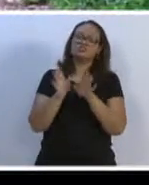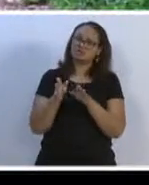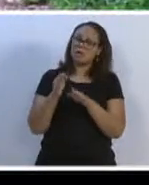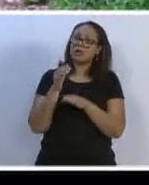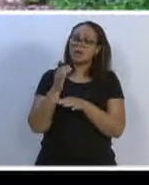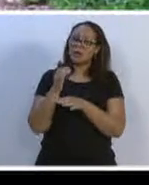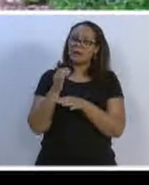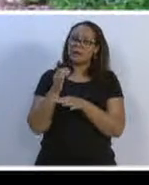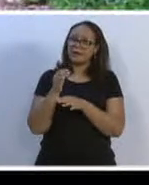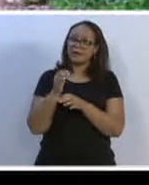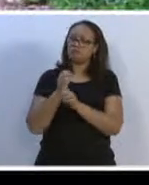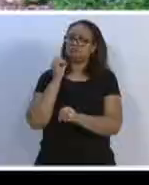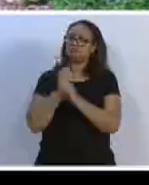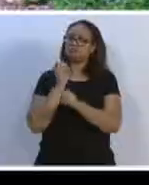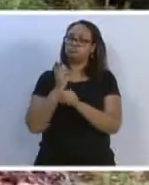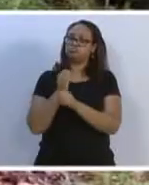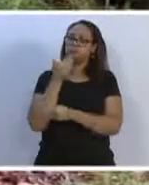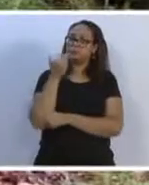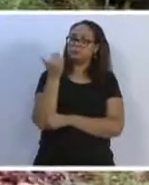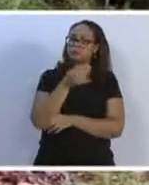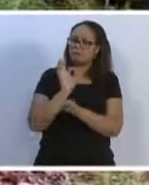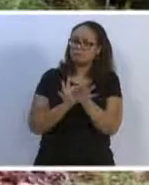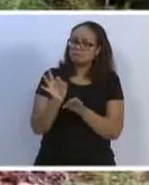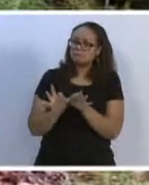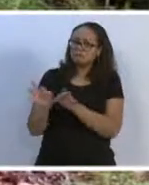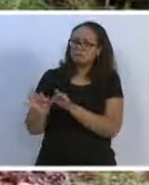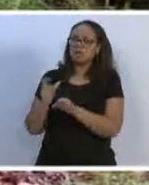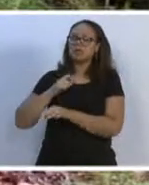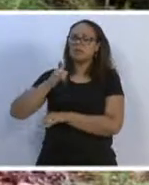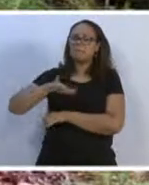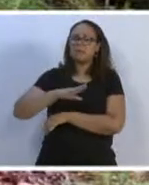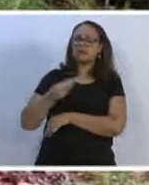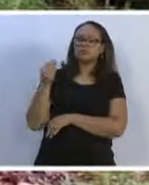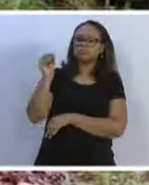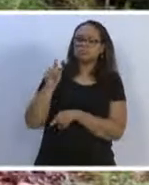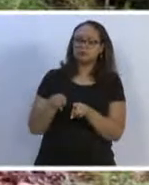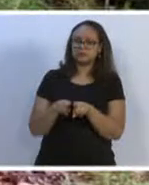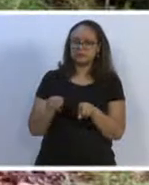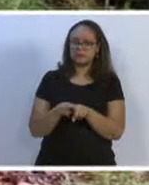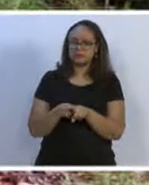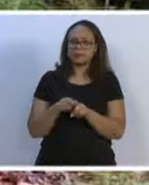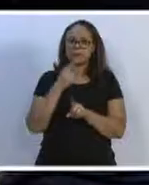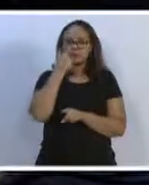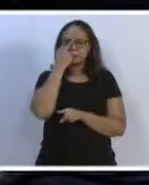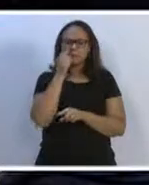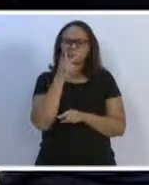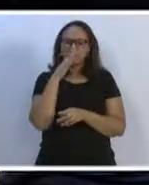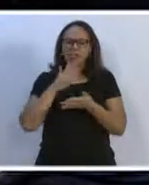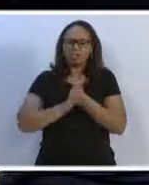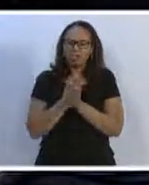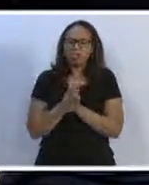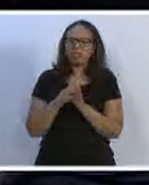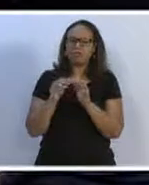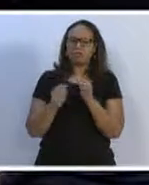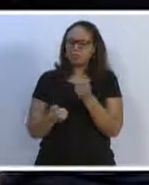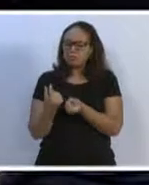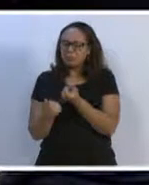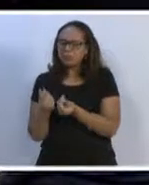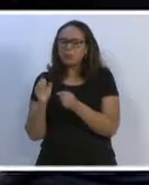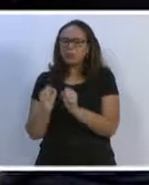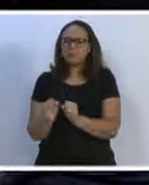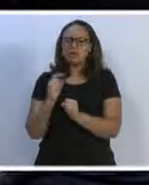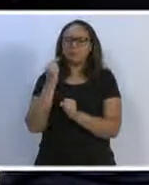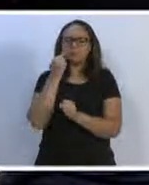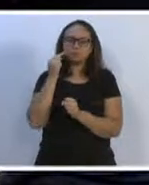atenção. Tem uma foto, inclusive, dessa ponte também. As corredeiras podres, pregos que podem furar pneus expostos, enfim, nessa